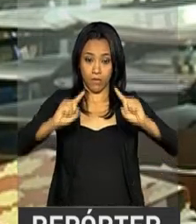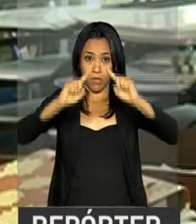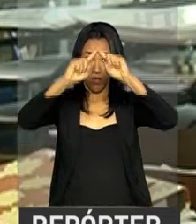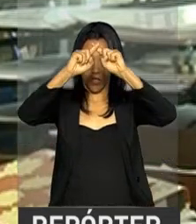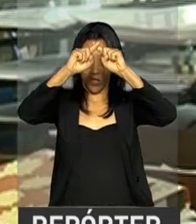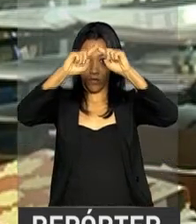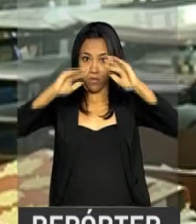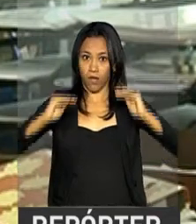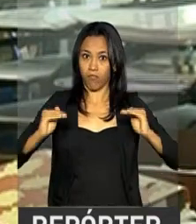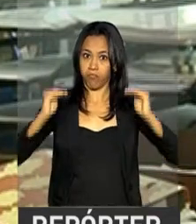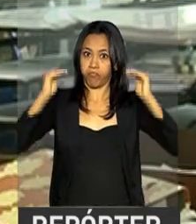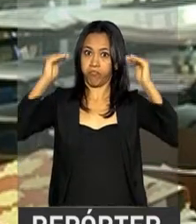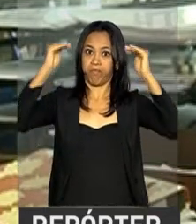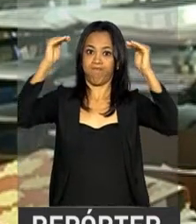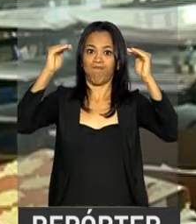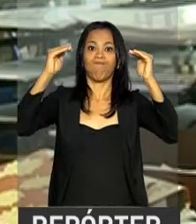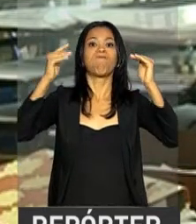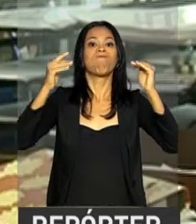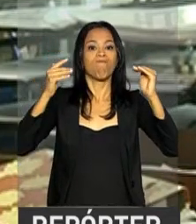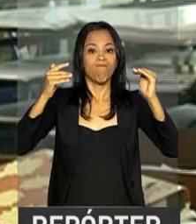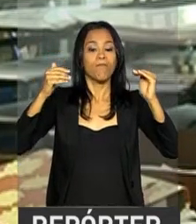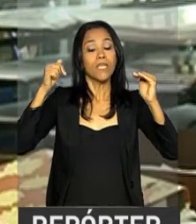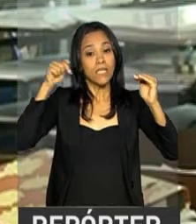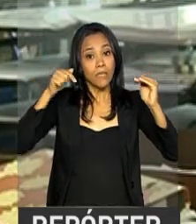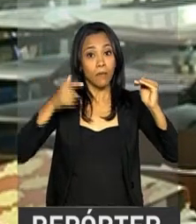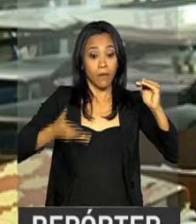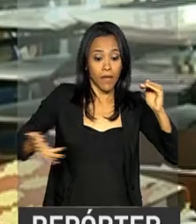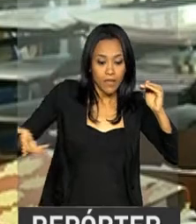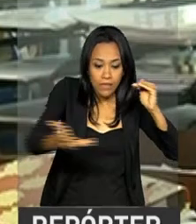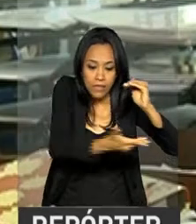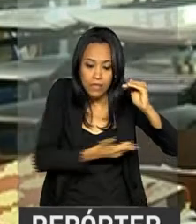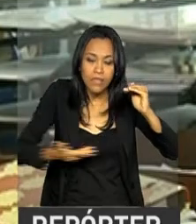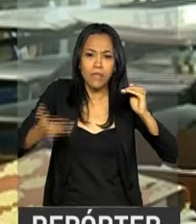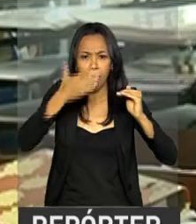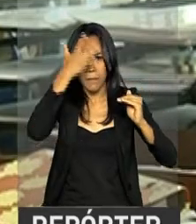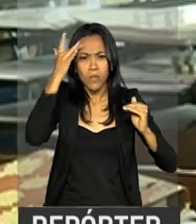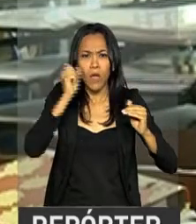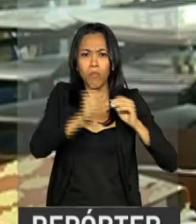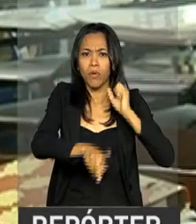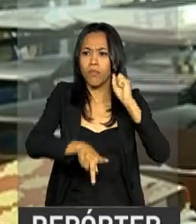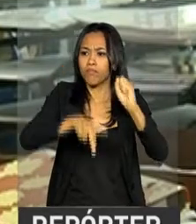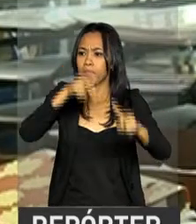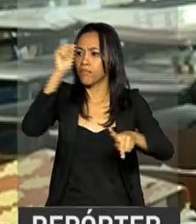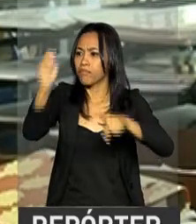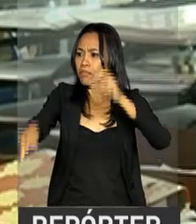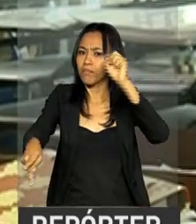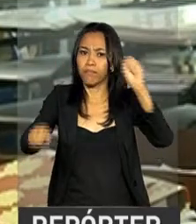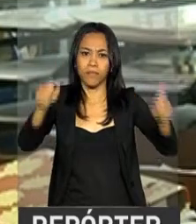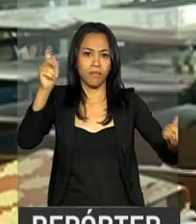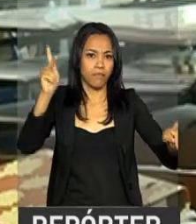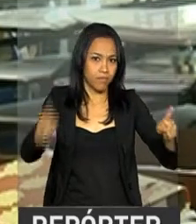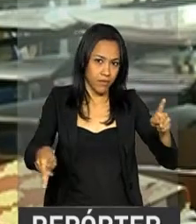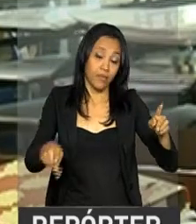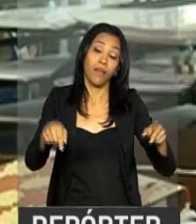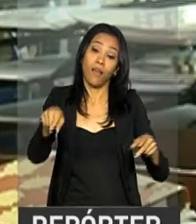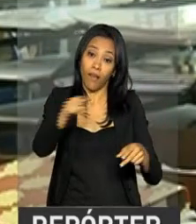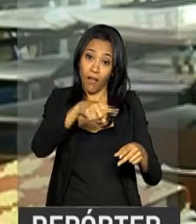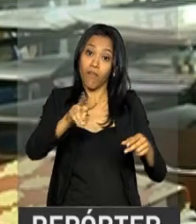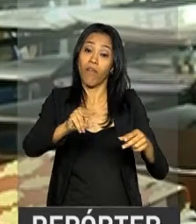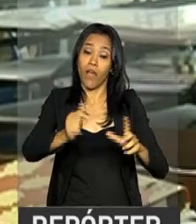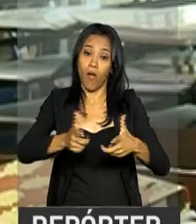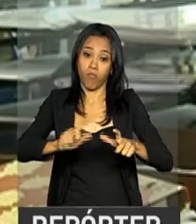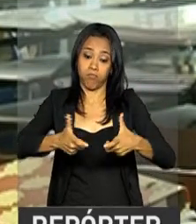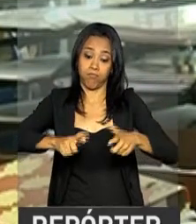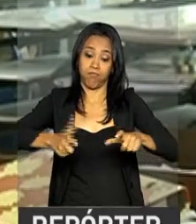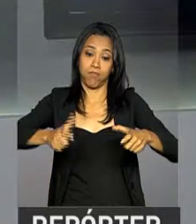maior então essa massa de aposentados é uma tendência é que ela vá aumentando